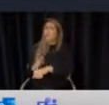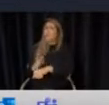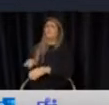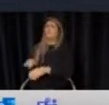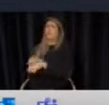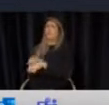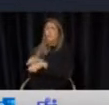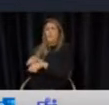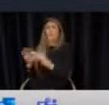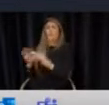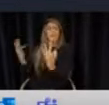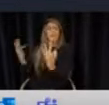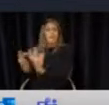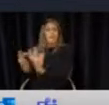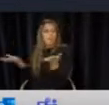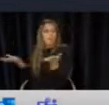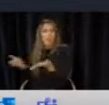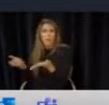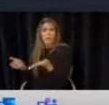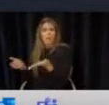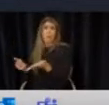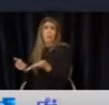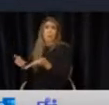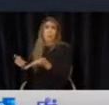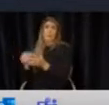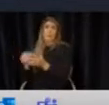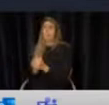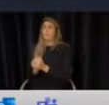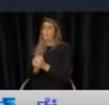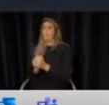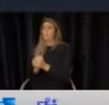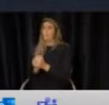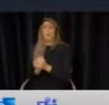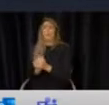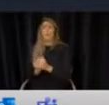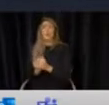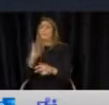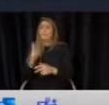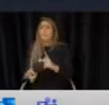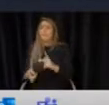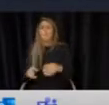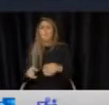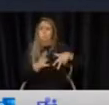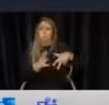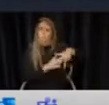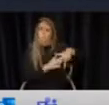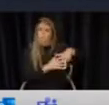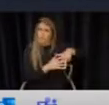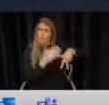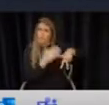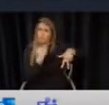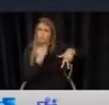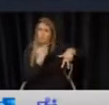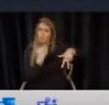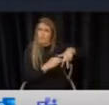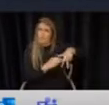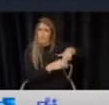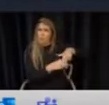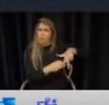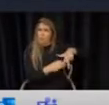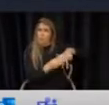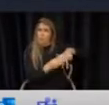órgãos, são realizados diversos exames, né, no paciente, para ver a função dos órgãos